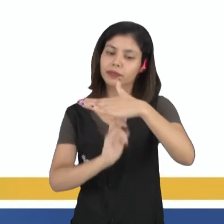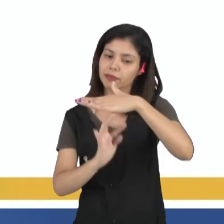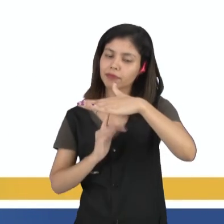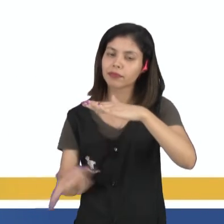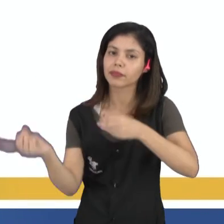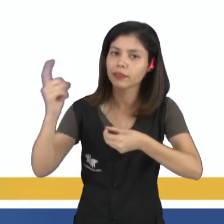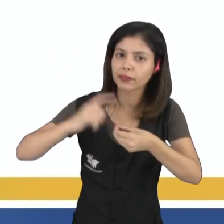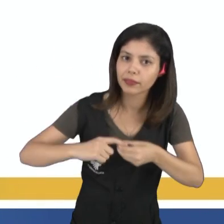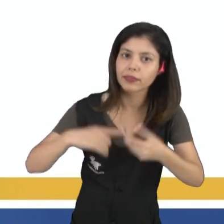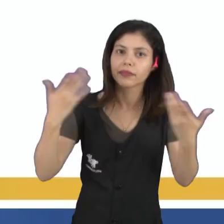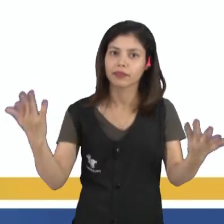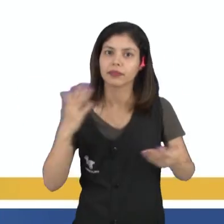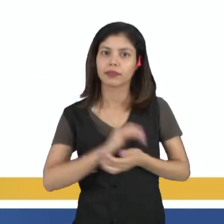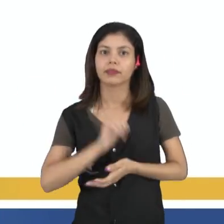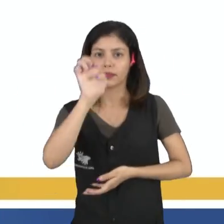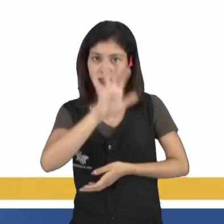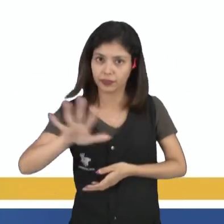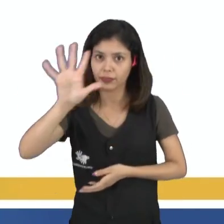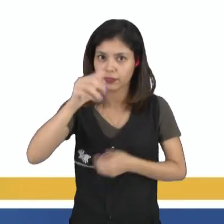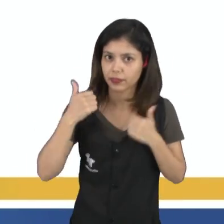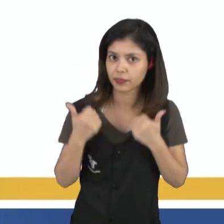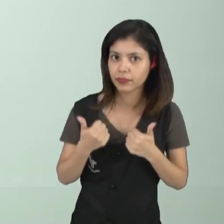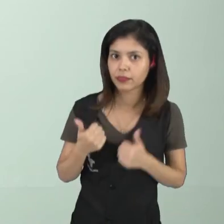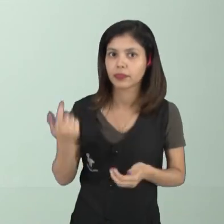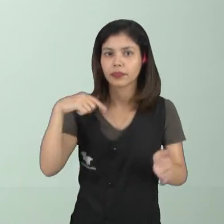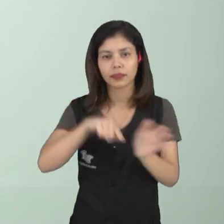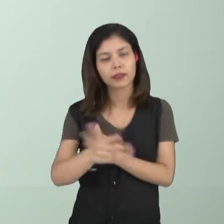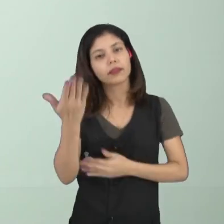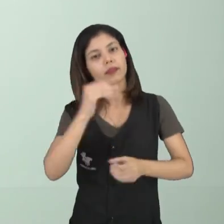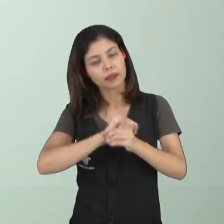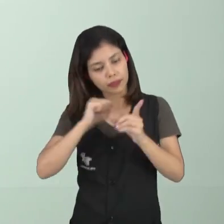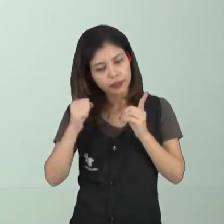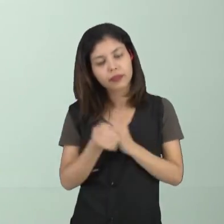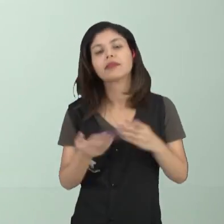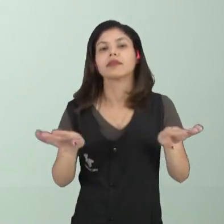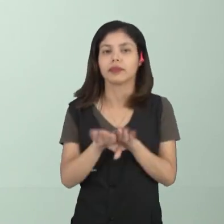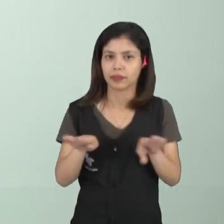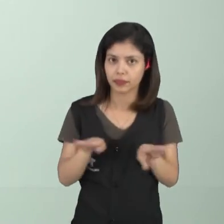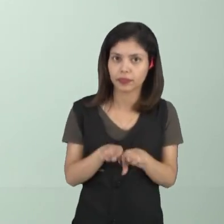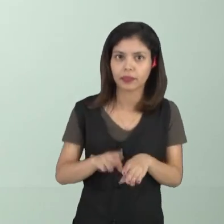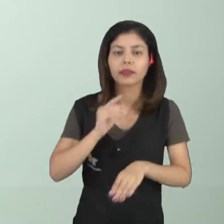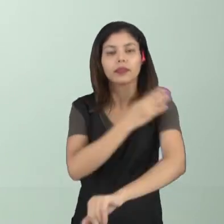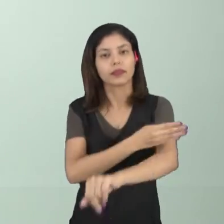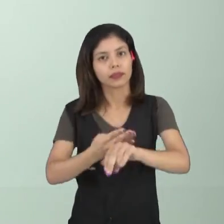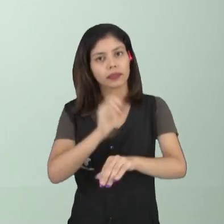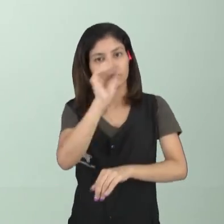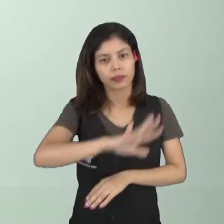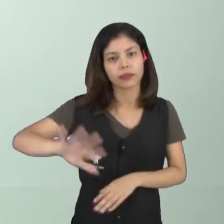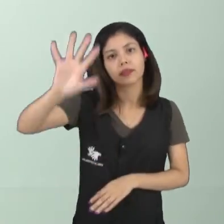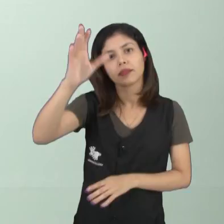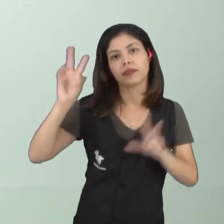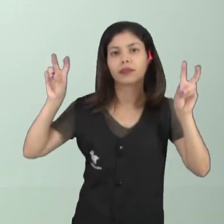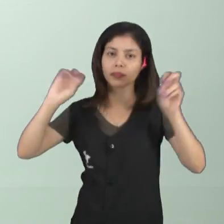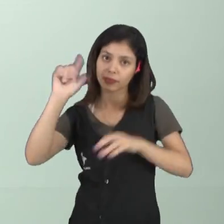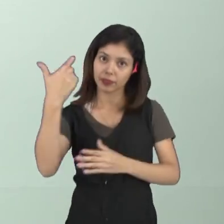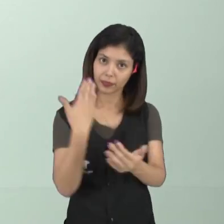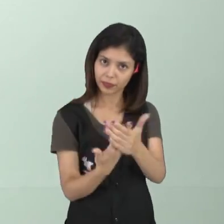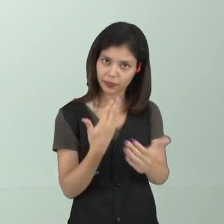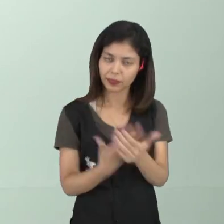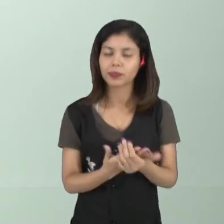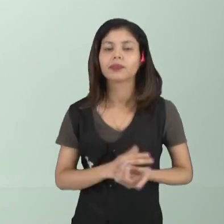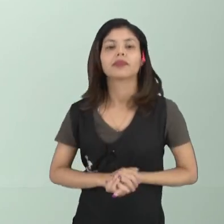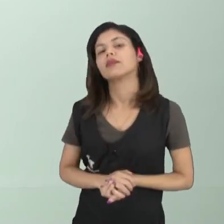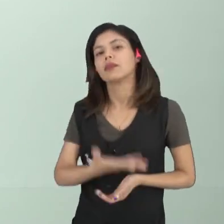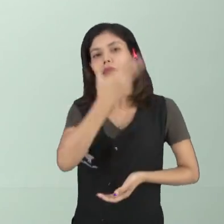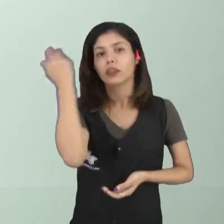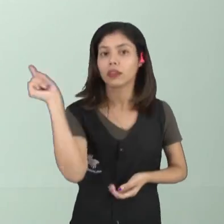esses Imigrantes e era um aí do continente europeu tá pessoal tem questões sociais também que fala do branqueamento da Nação Mas isso é um assunto para as próximas